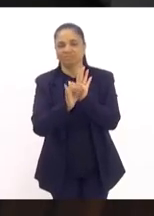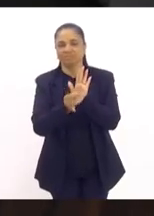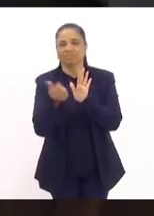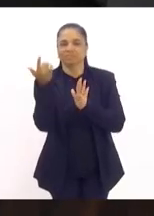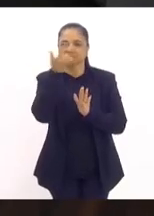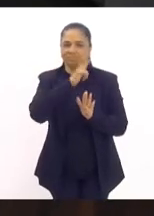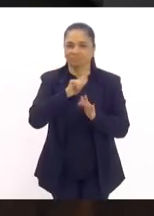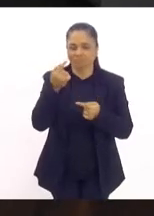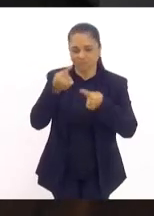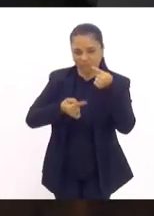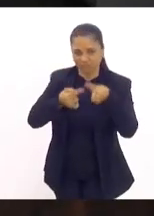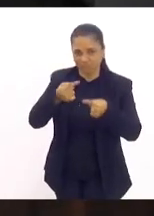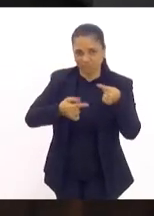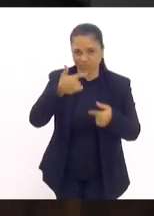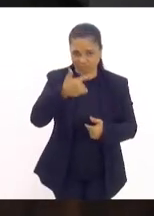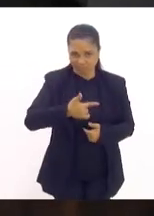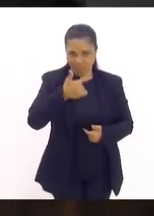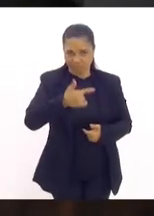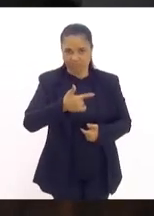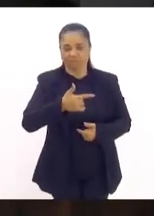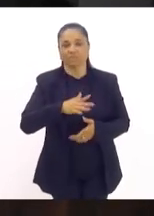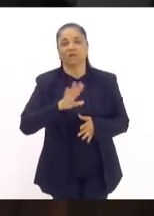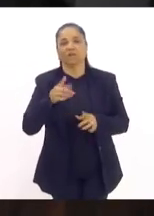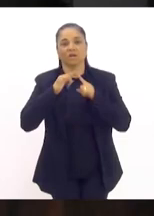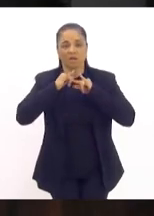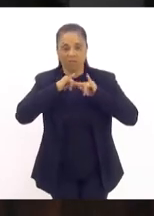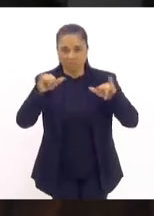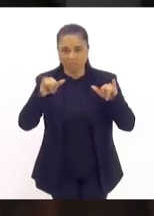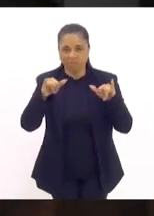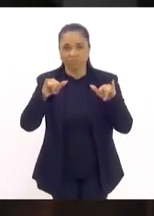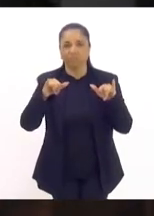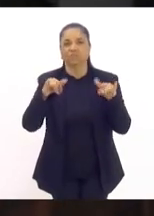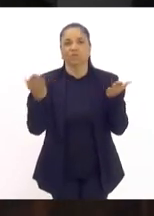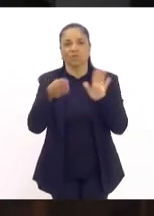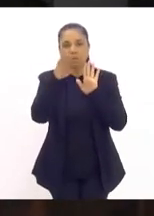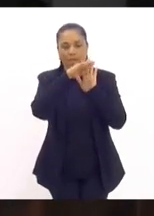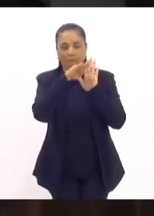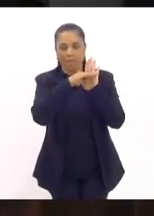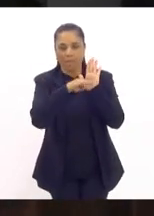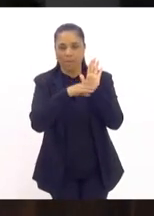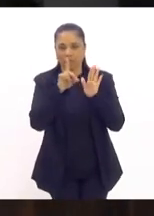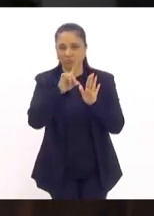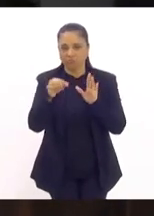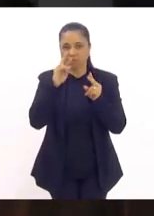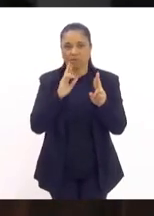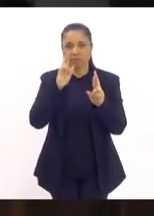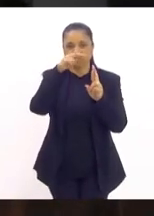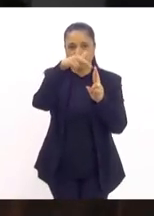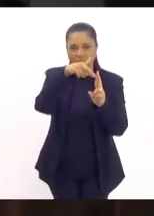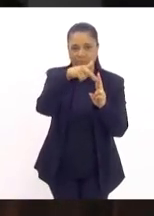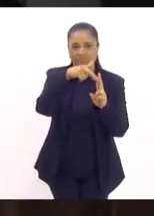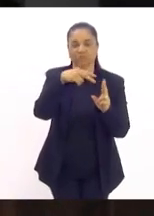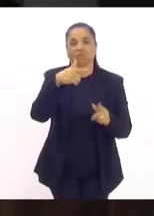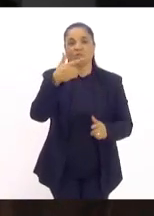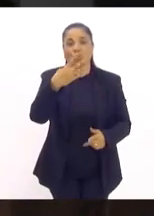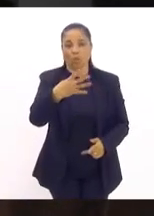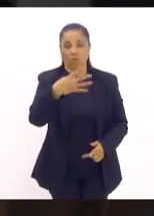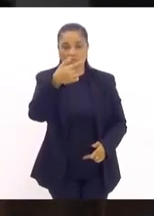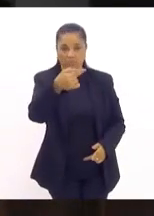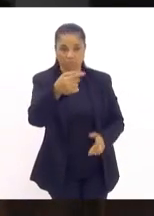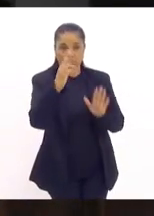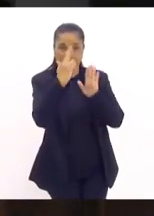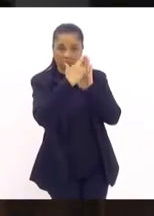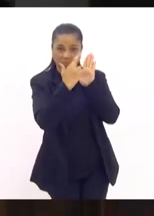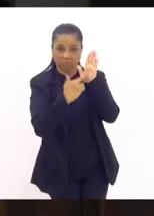a segunda discussão. Anuncio. Incluídos na ordem do dia, de acordo com o parágrafo 1º do artigo 47 do Regimento Interno,